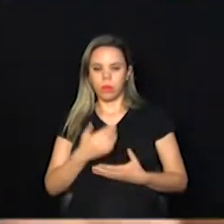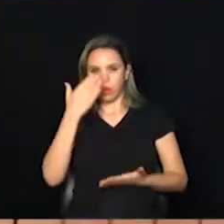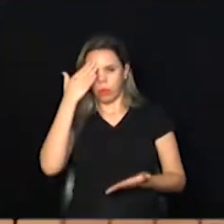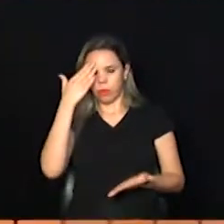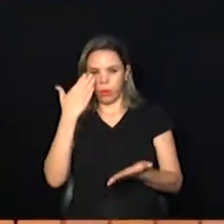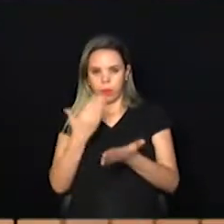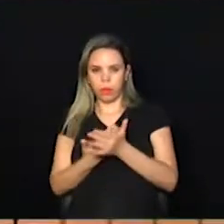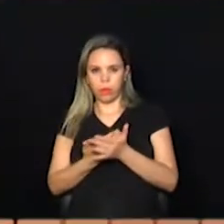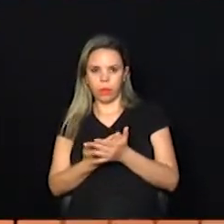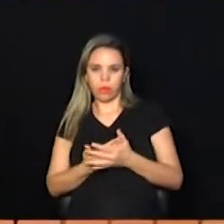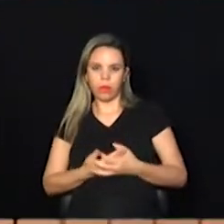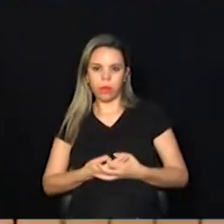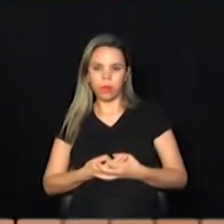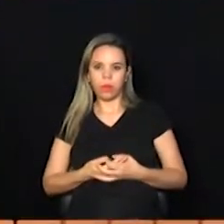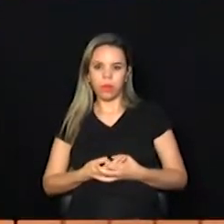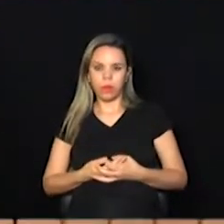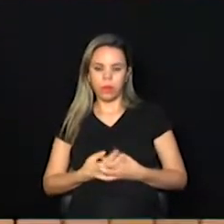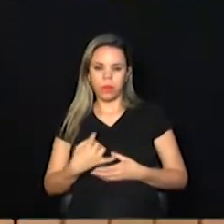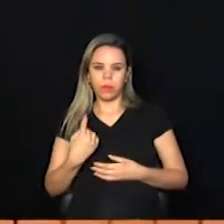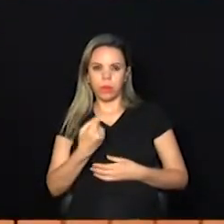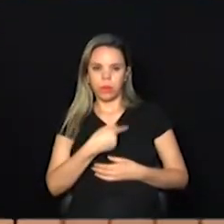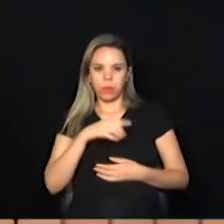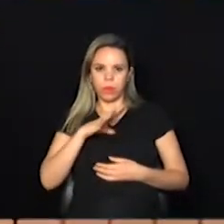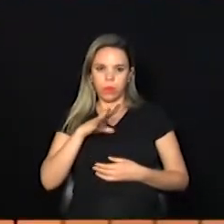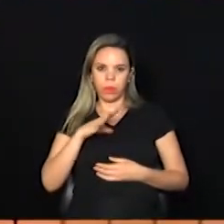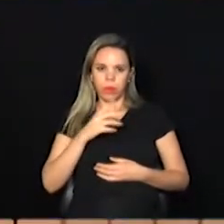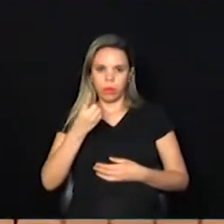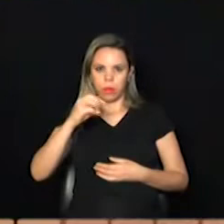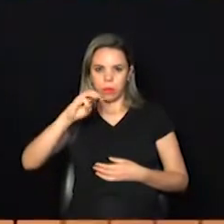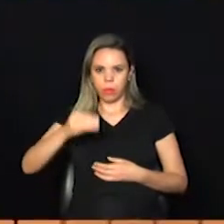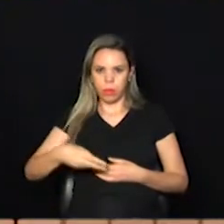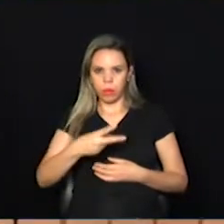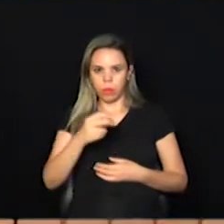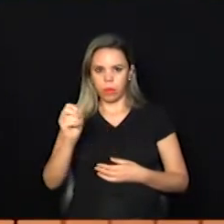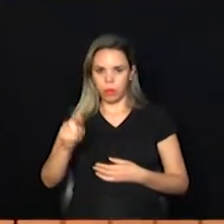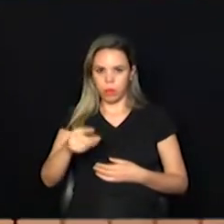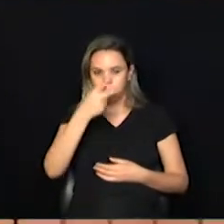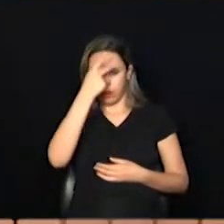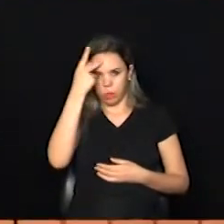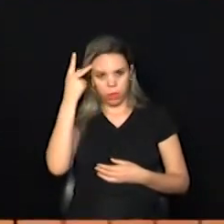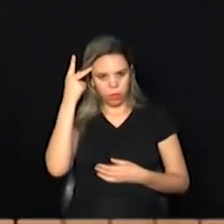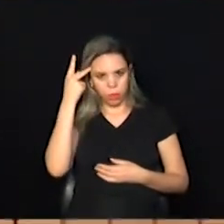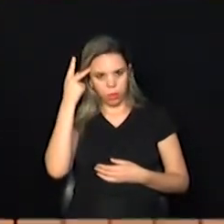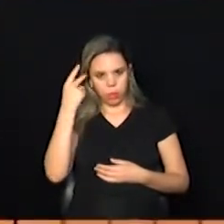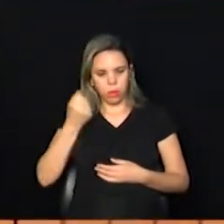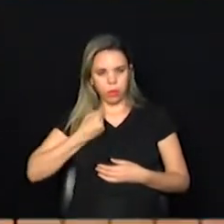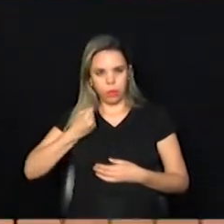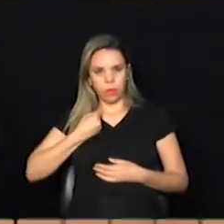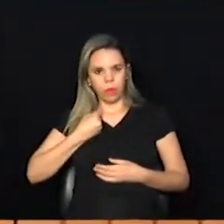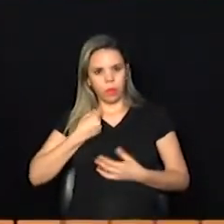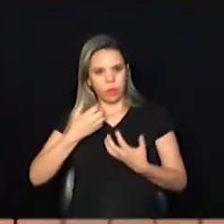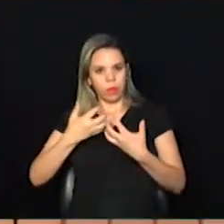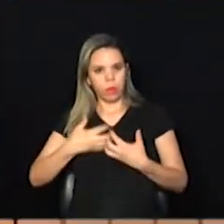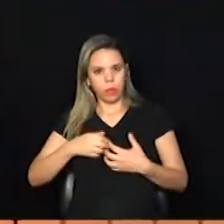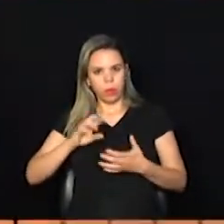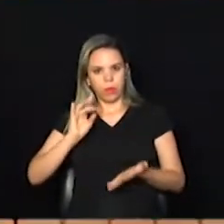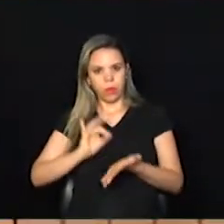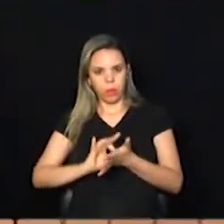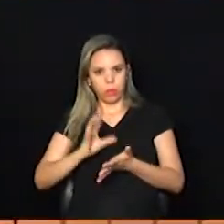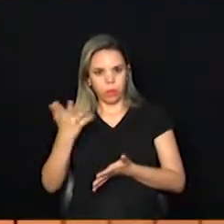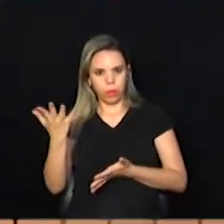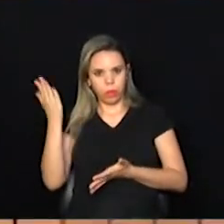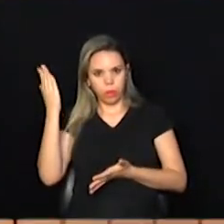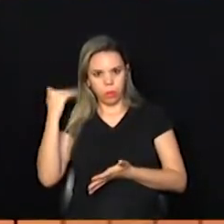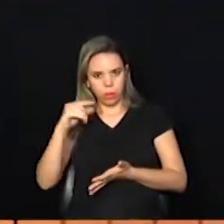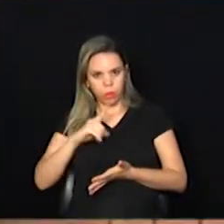Acredito que nós, para uma cidade com 1.200.000 habitantes, os números não refletem o que é a realidade. Sabemos